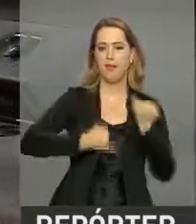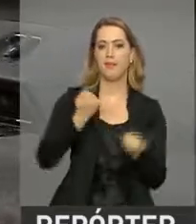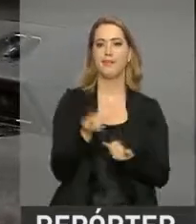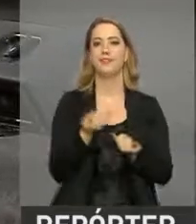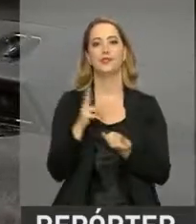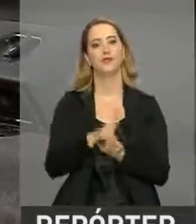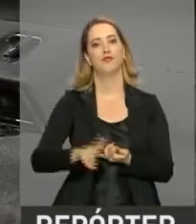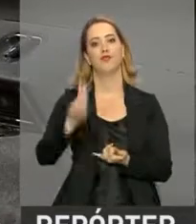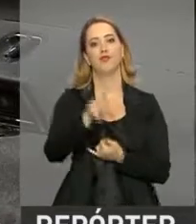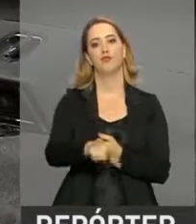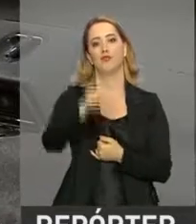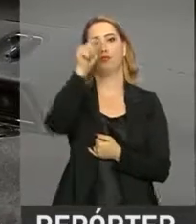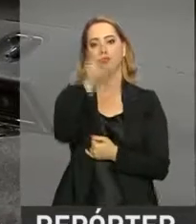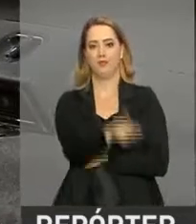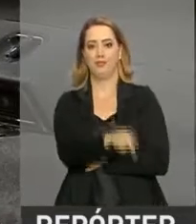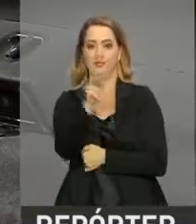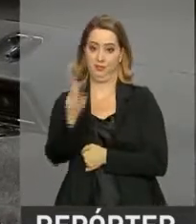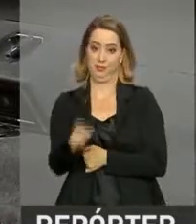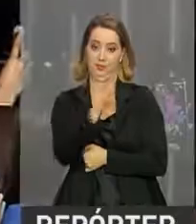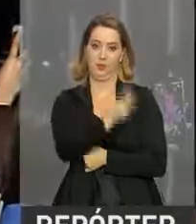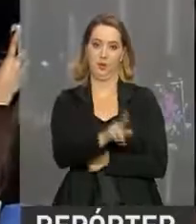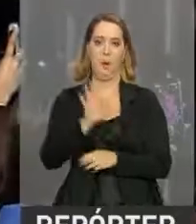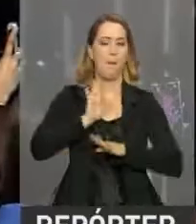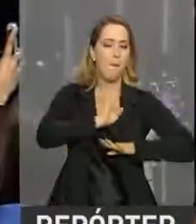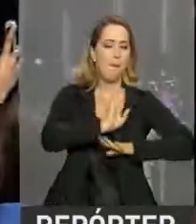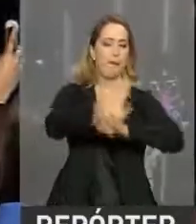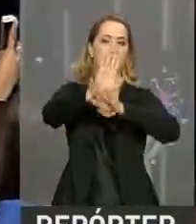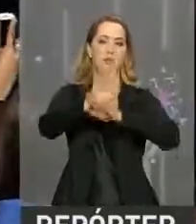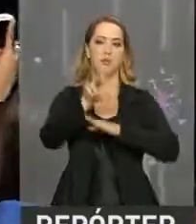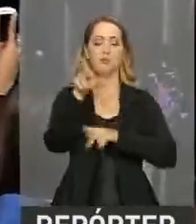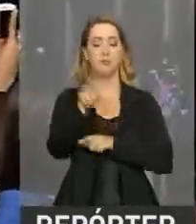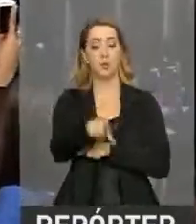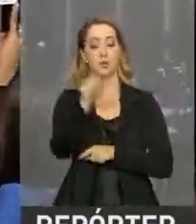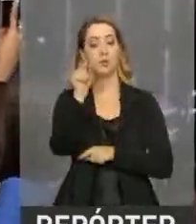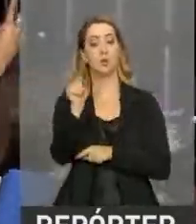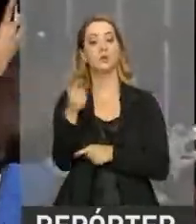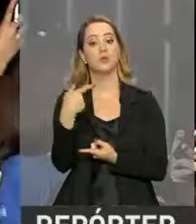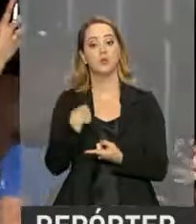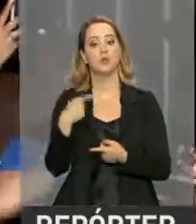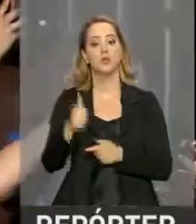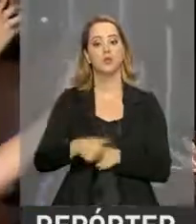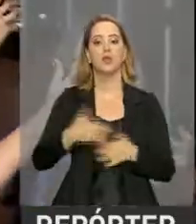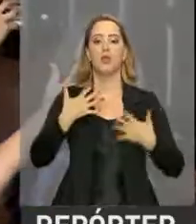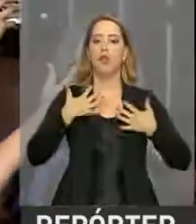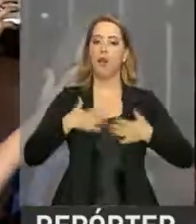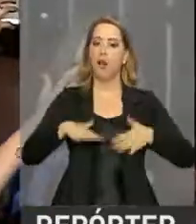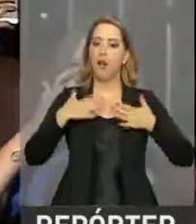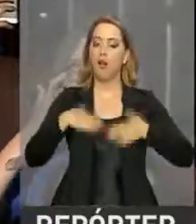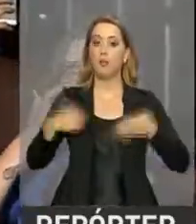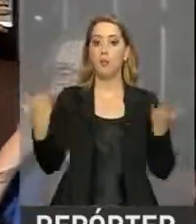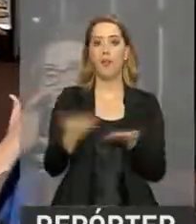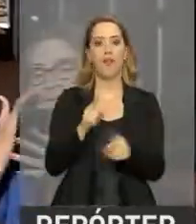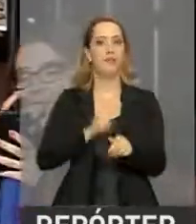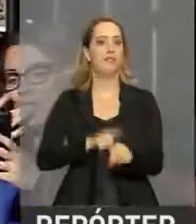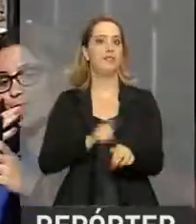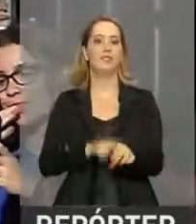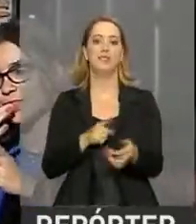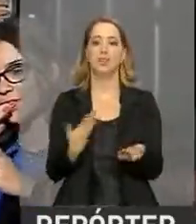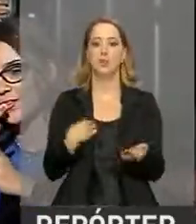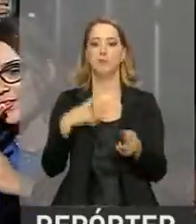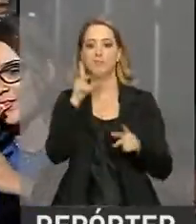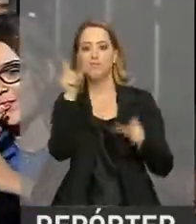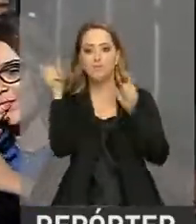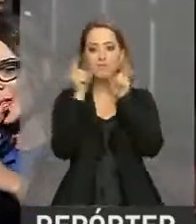escolhida pelos professores para ajudar os candidatos a relaxar nessa reta final mas sem perder o foco